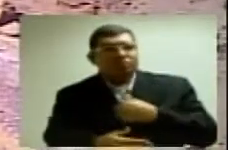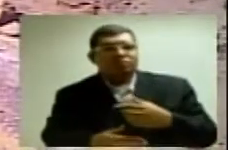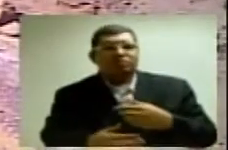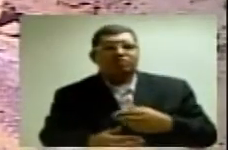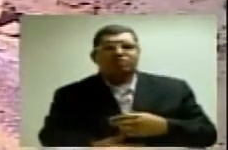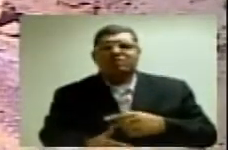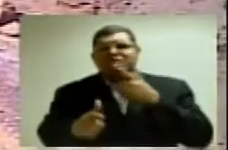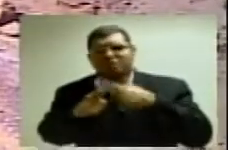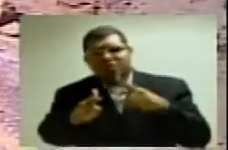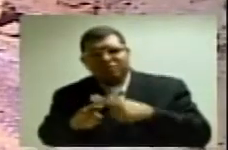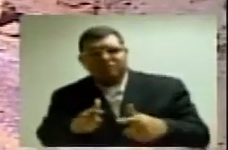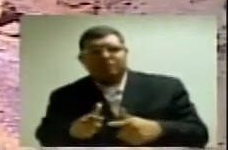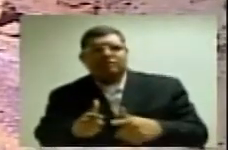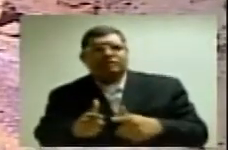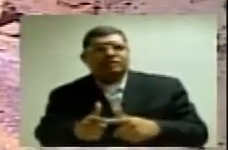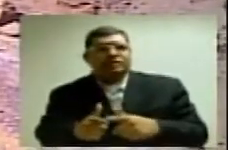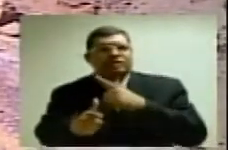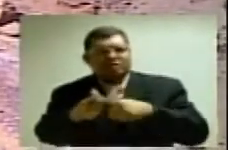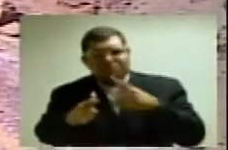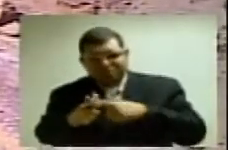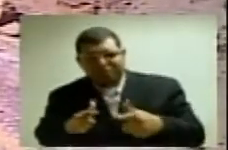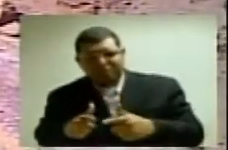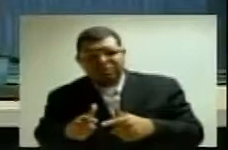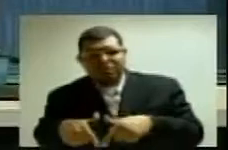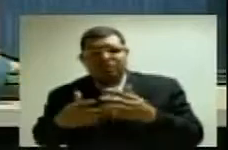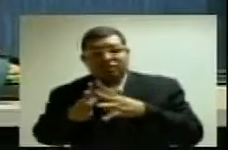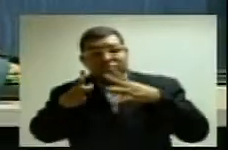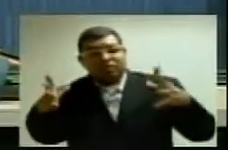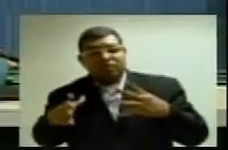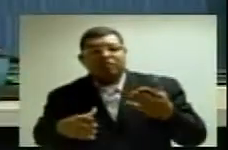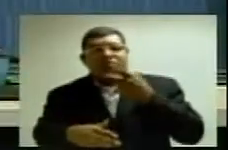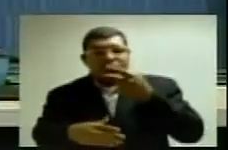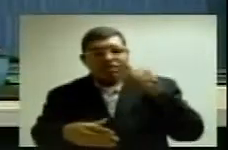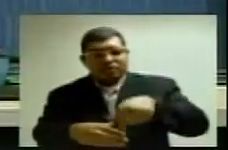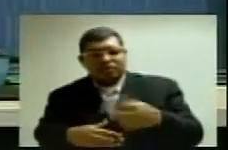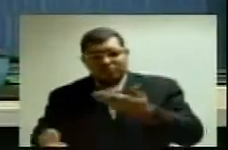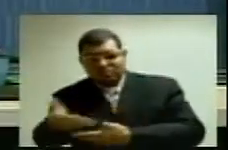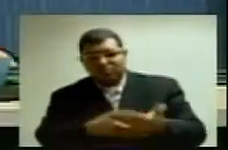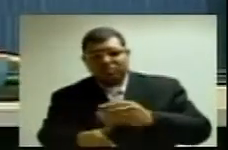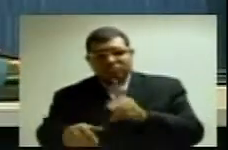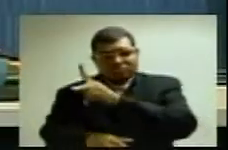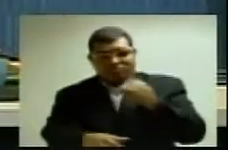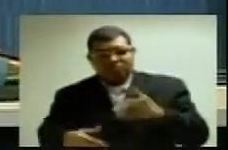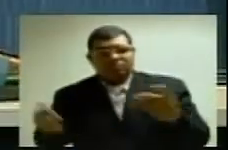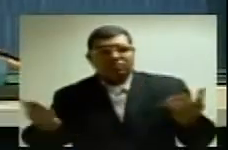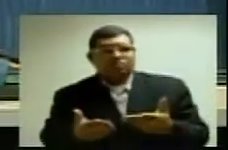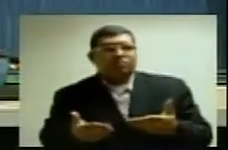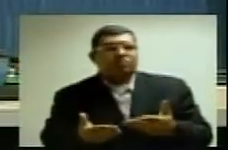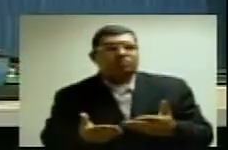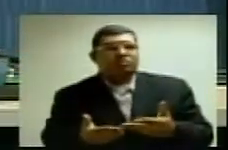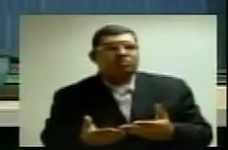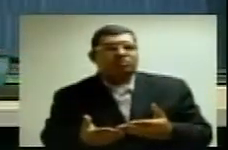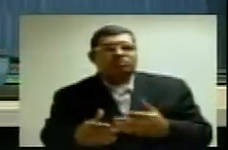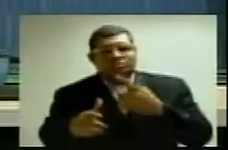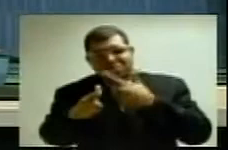uma covardia, a despeito de algo grave que tratarei aqui relacionado à prefeitura.